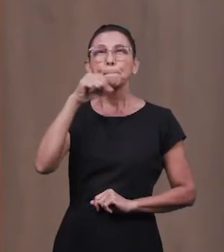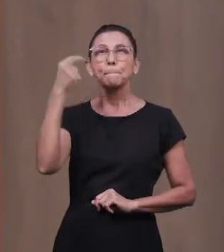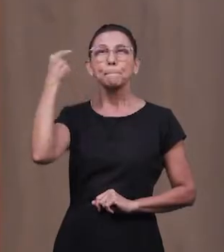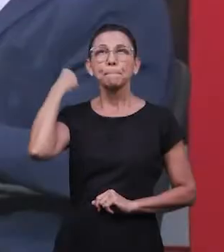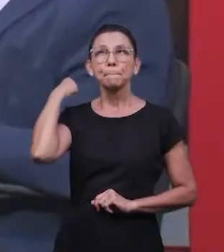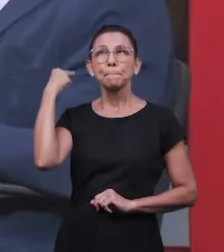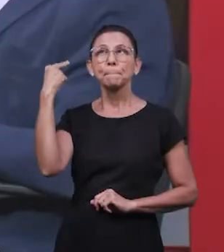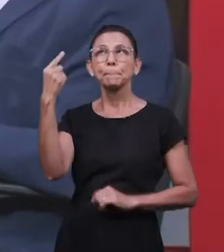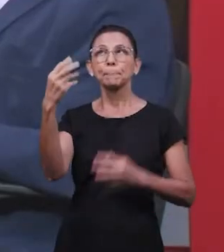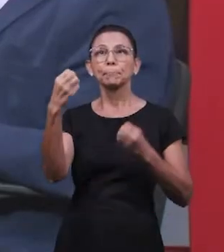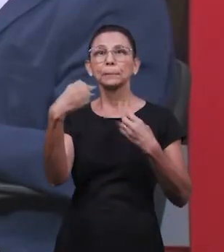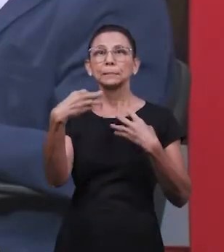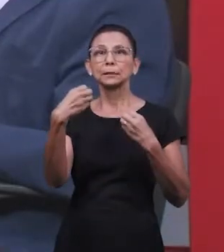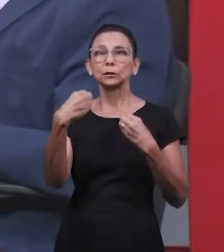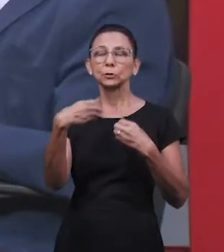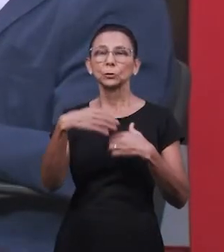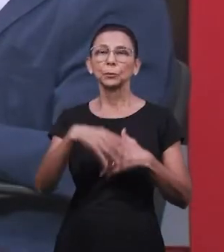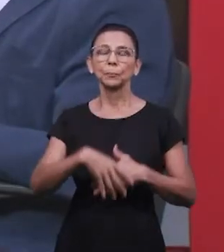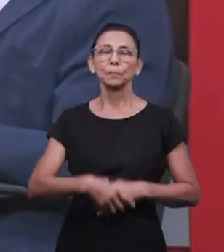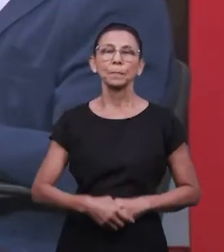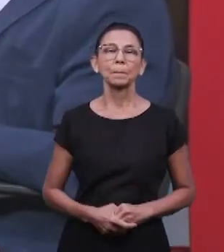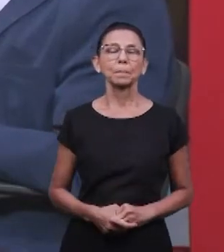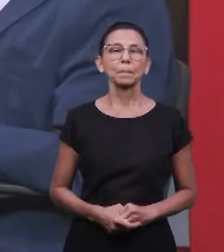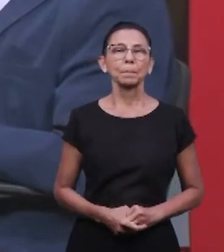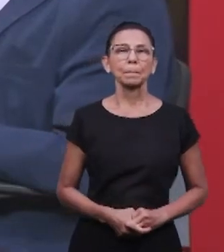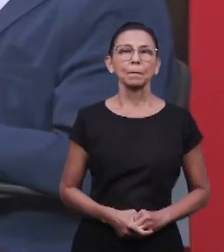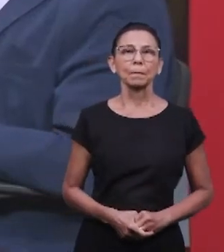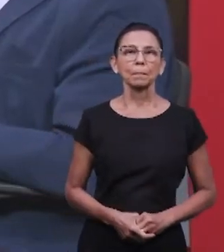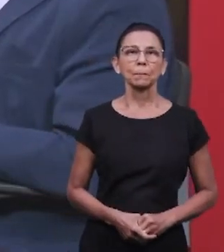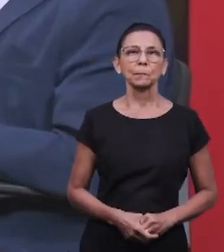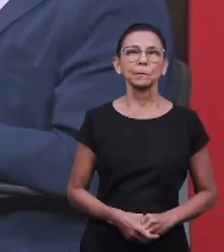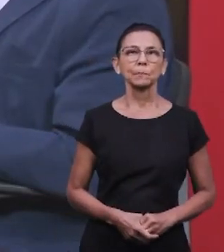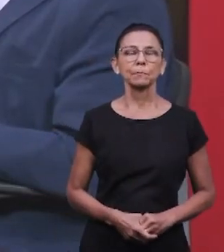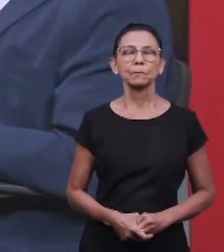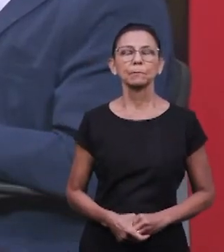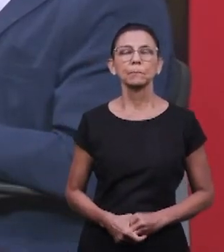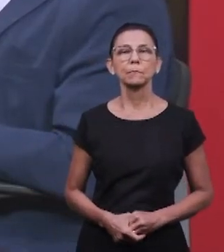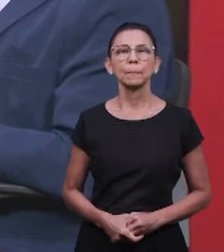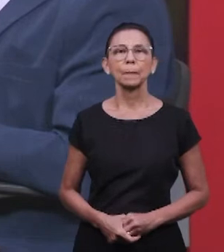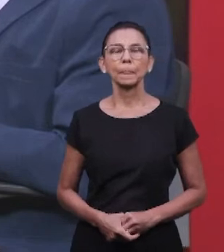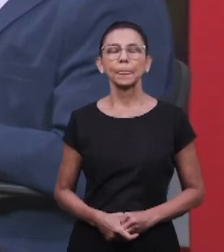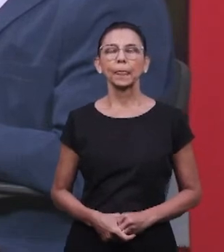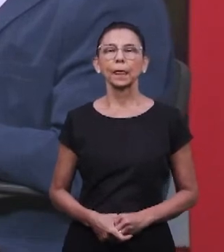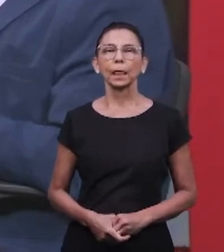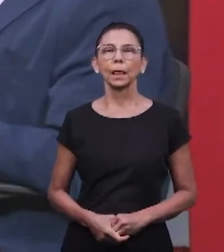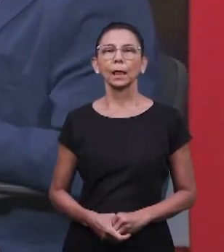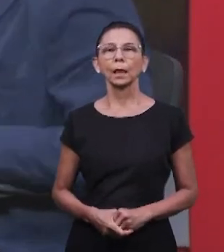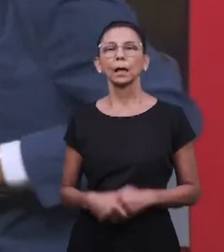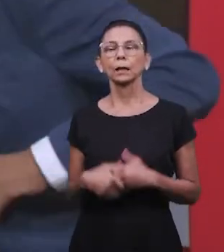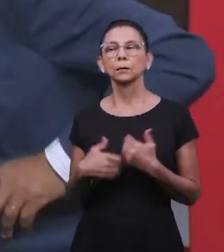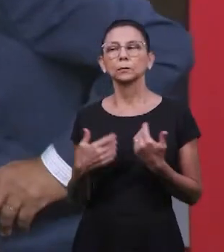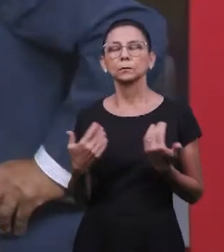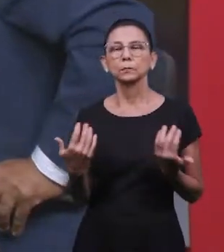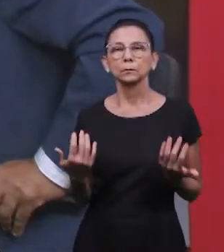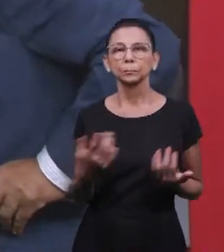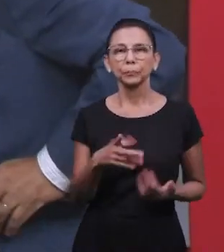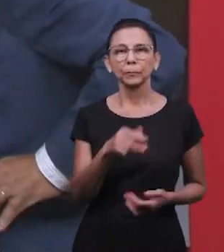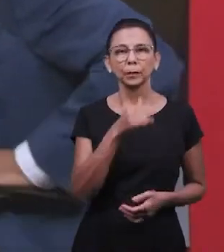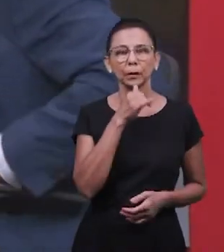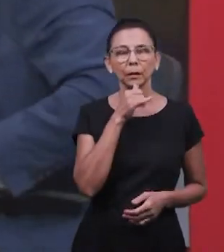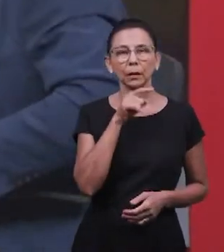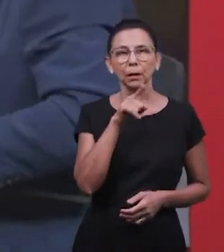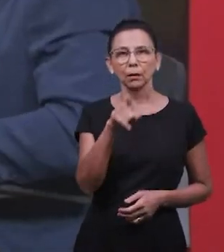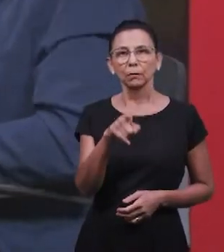tempo, e daí a pergunta de desmanchar, você vai a um culto, assiste o culto, a criança assiste a escola